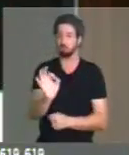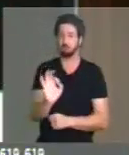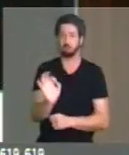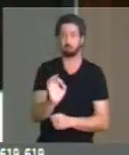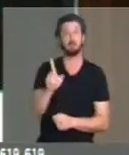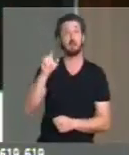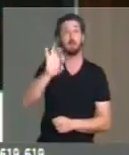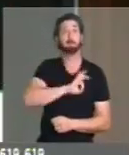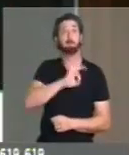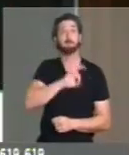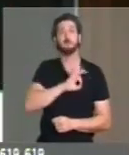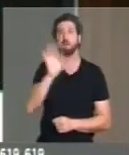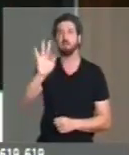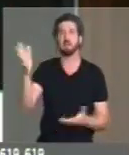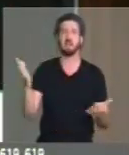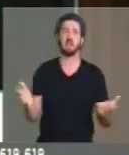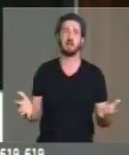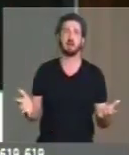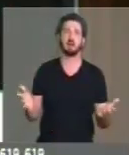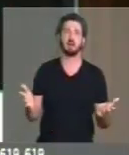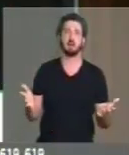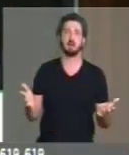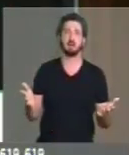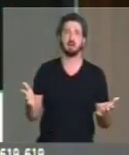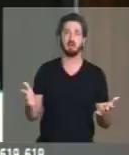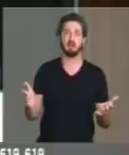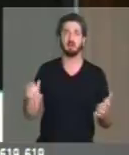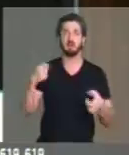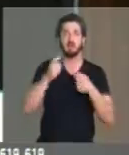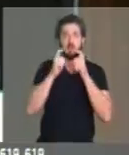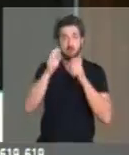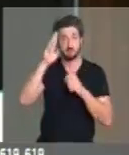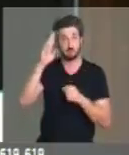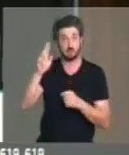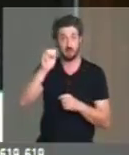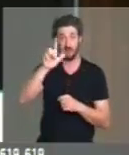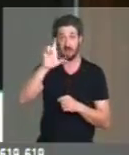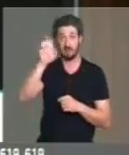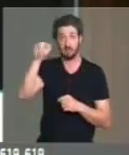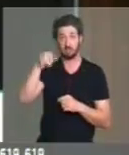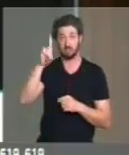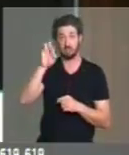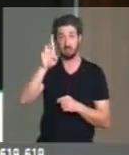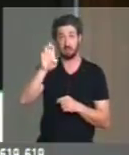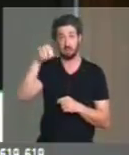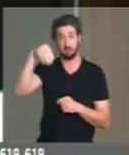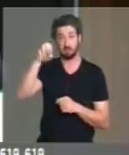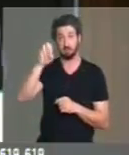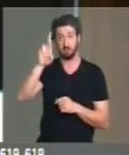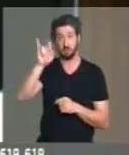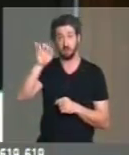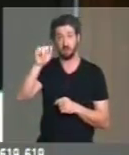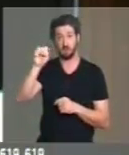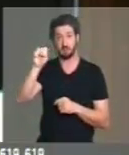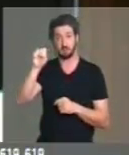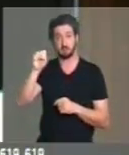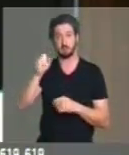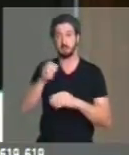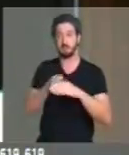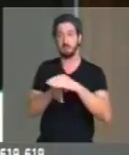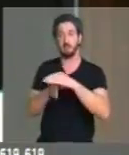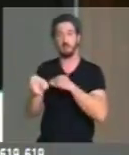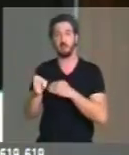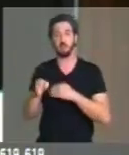desclassificados. Foi a Polícia Federal, comandada pelo senhor Alexandre de Moraes, que entrou